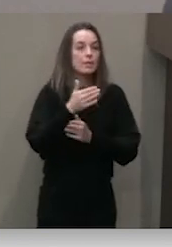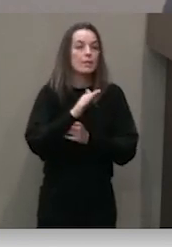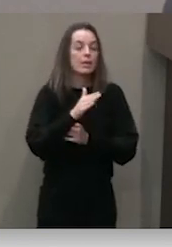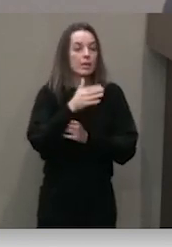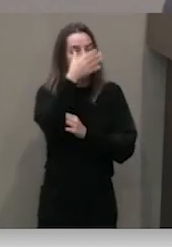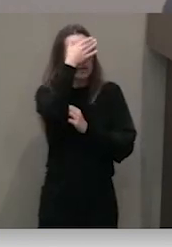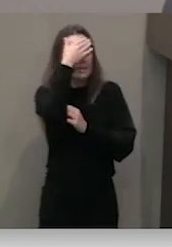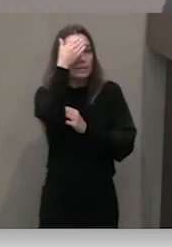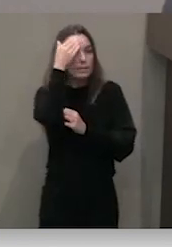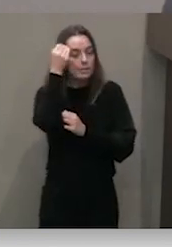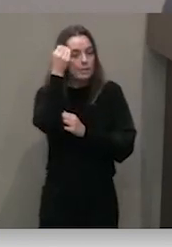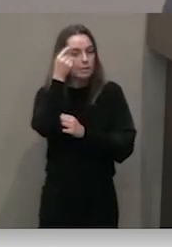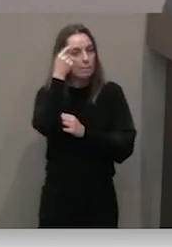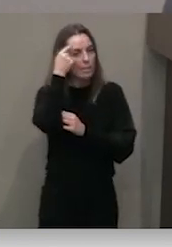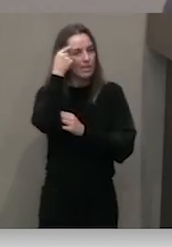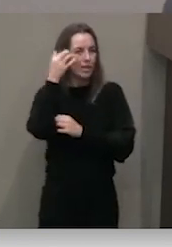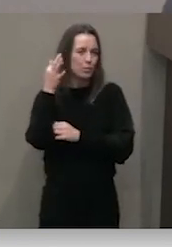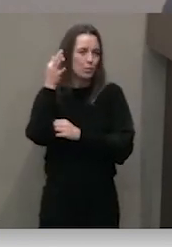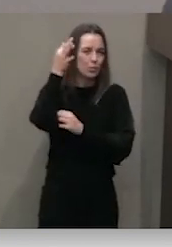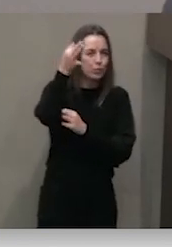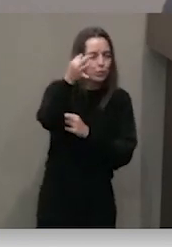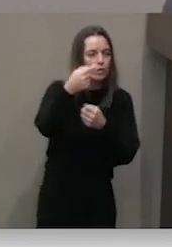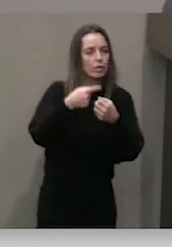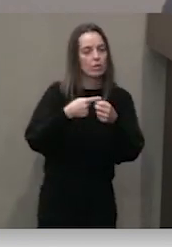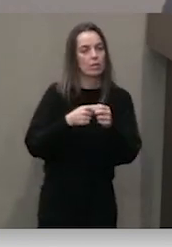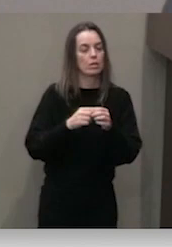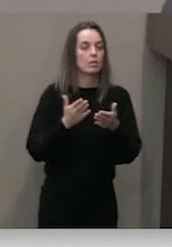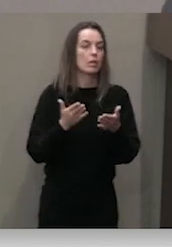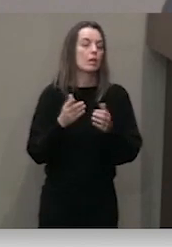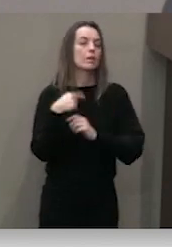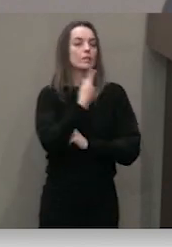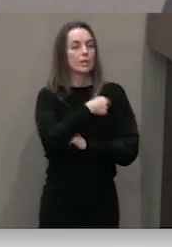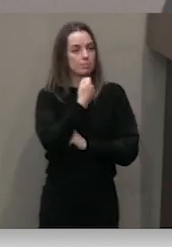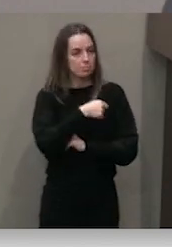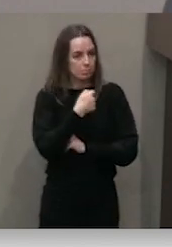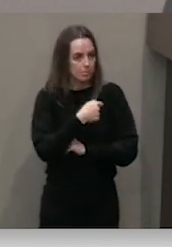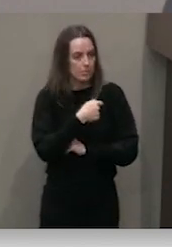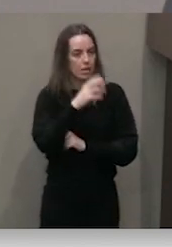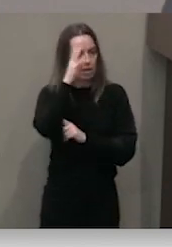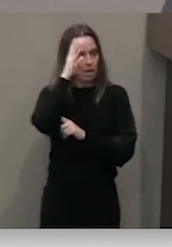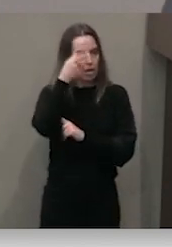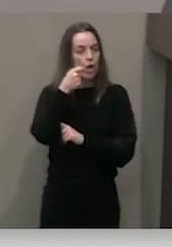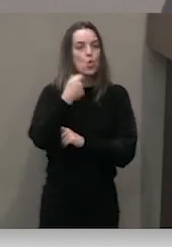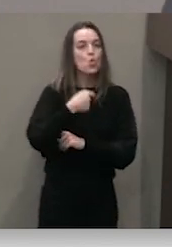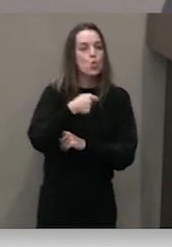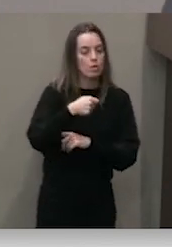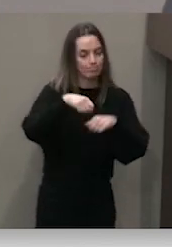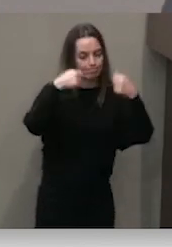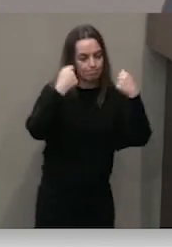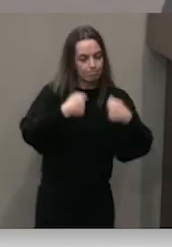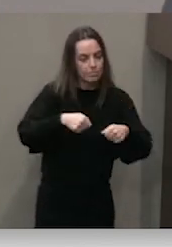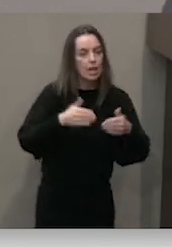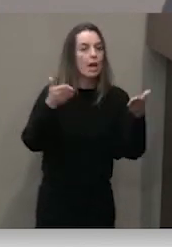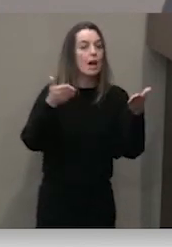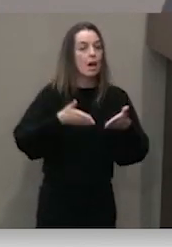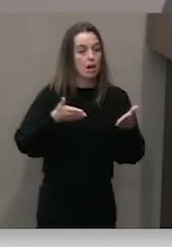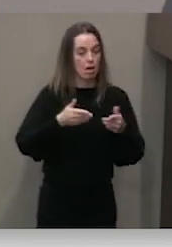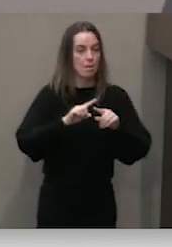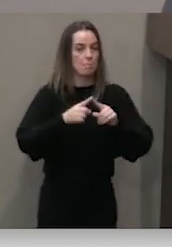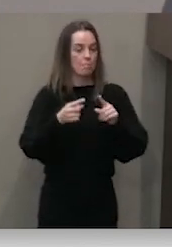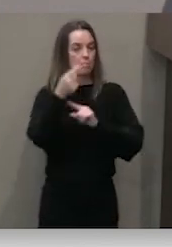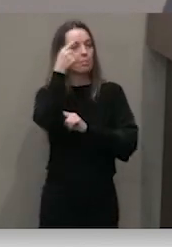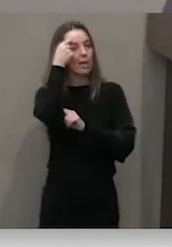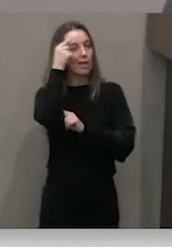de projetar a cidade para o futuro. Então, nós precisamos sim resolver o passivo do plano diretor vigente, mas nós precisamos pensar